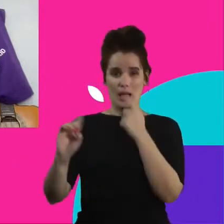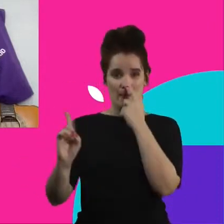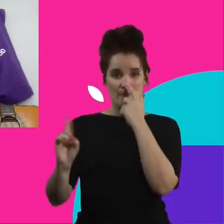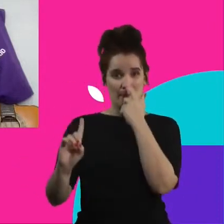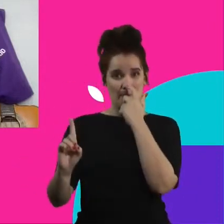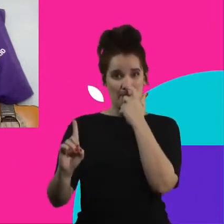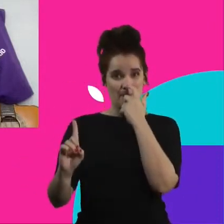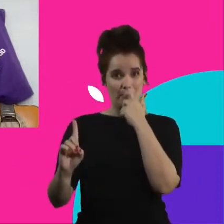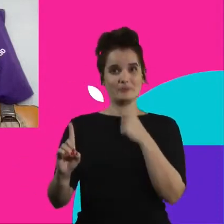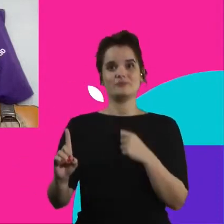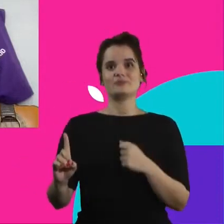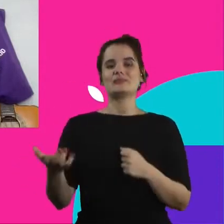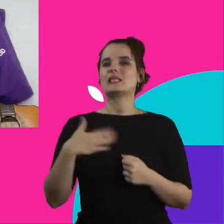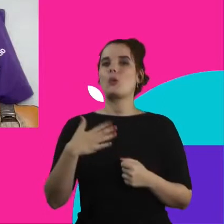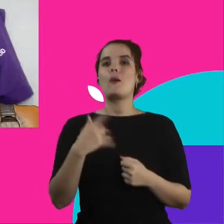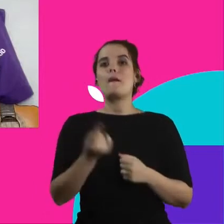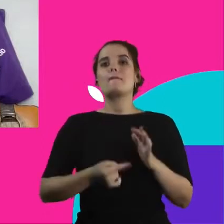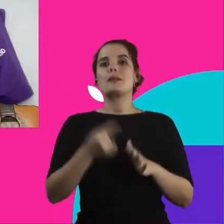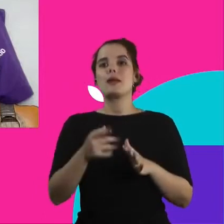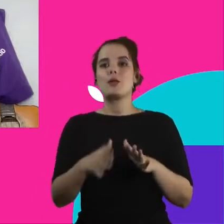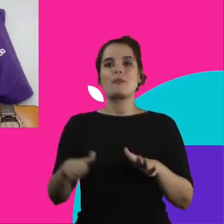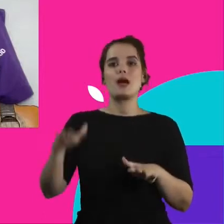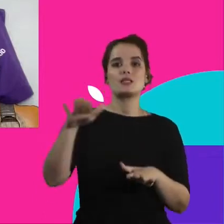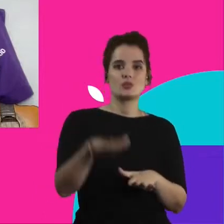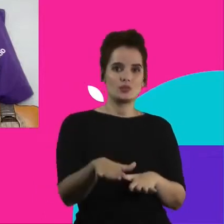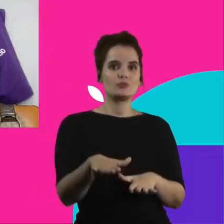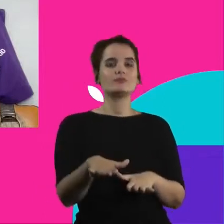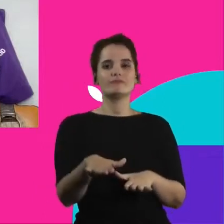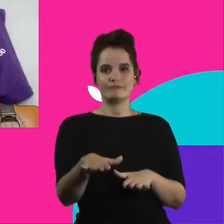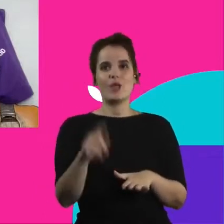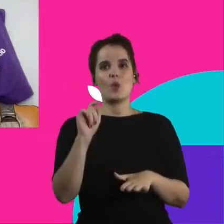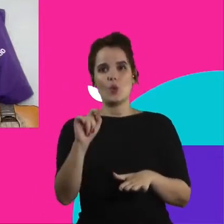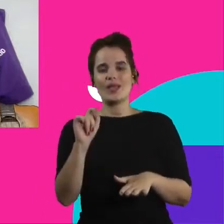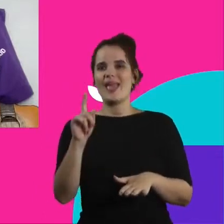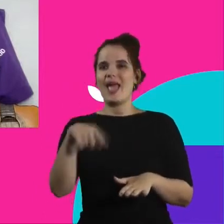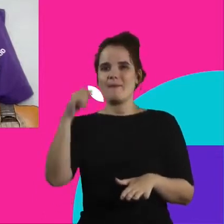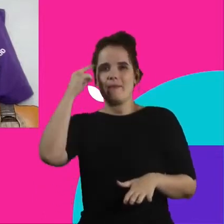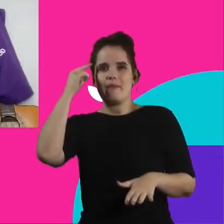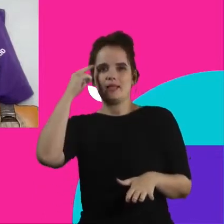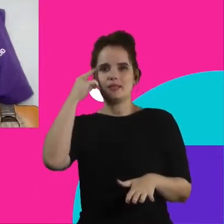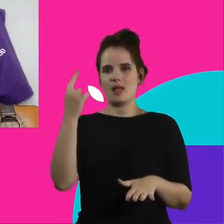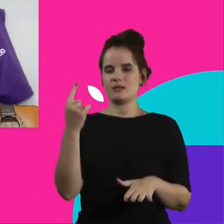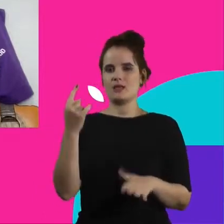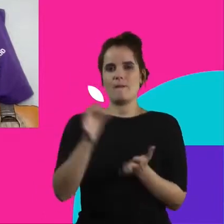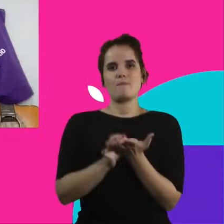Então, assim, acho que o primeiro passo é tirar a falsa sensação de solidez das moedas fiduciárias, né? Então,